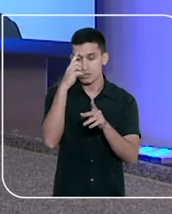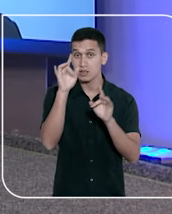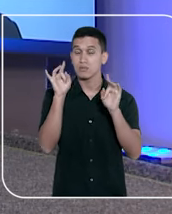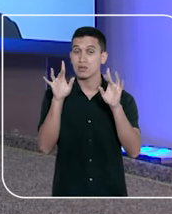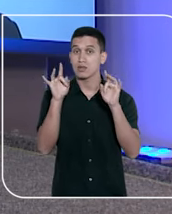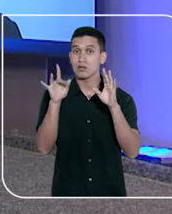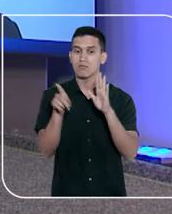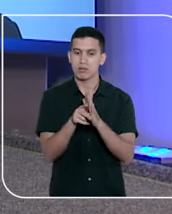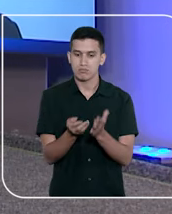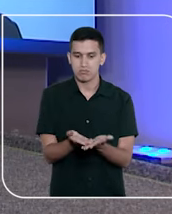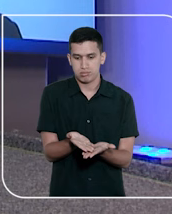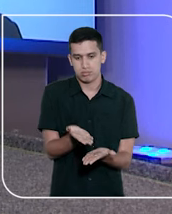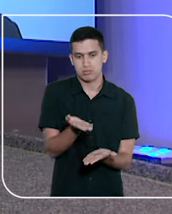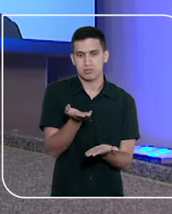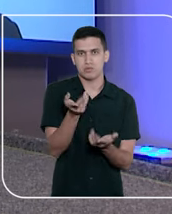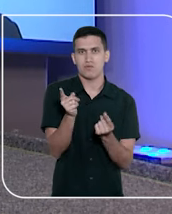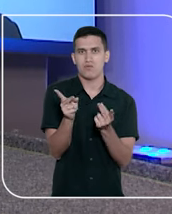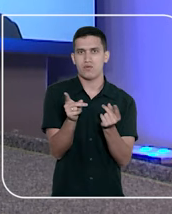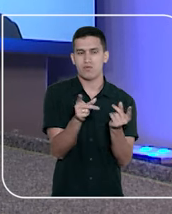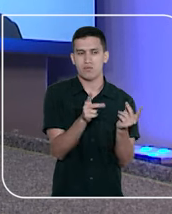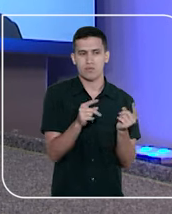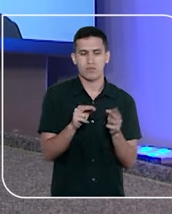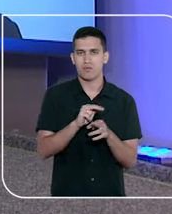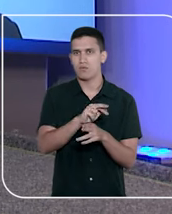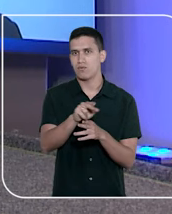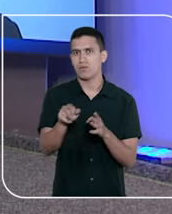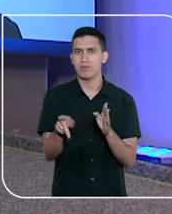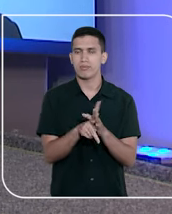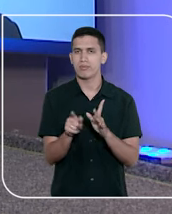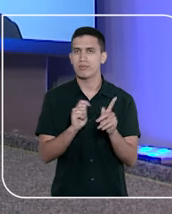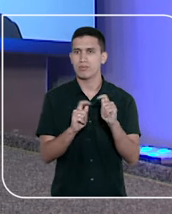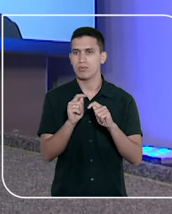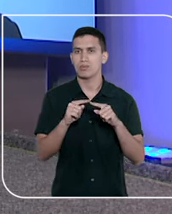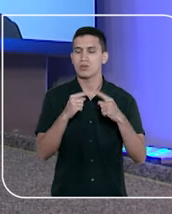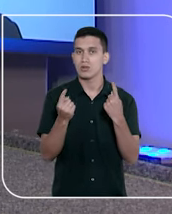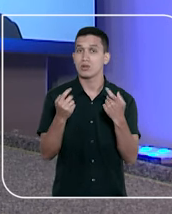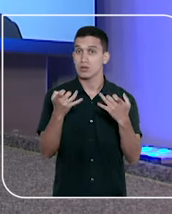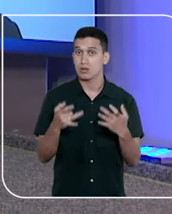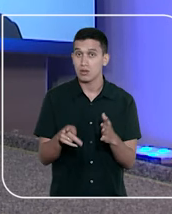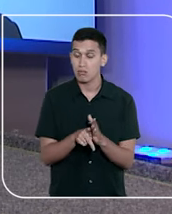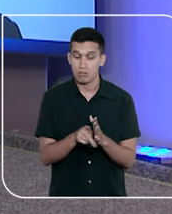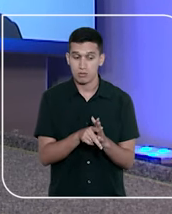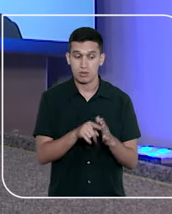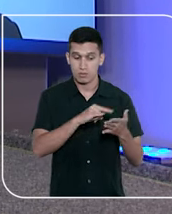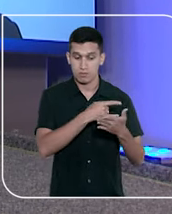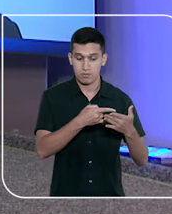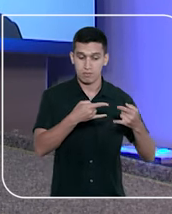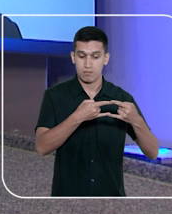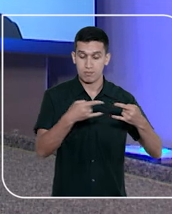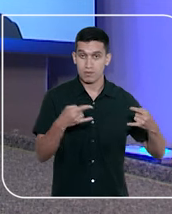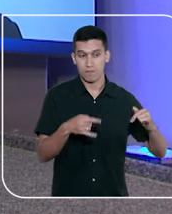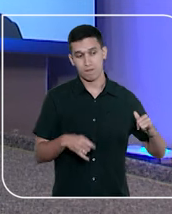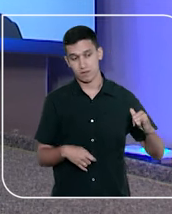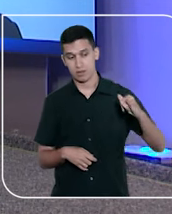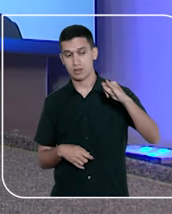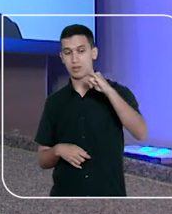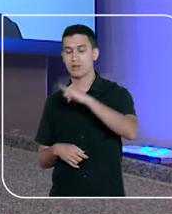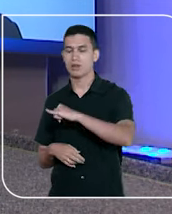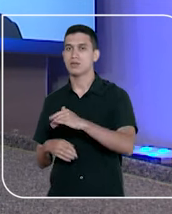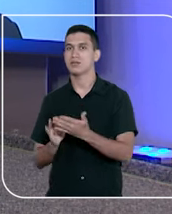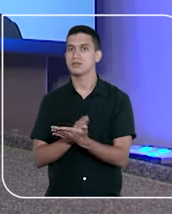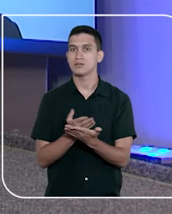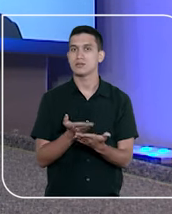especialmente para alavancar vendas de vários setores da economia, quando a gente fala em promoção de passagens aéreas para esses períodos. Como é que